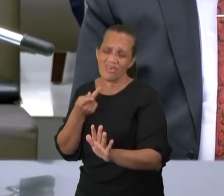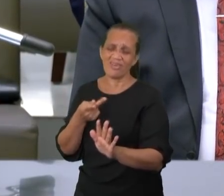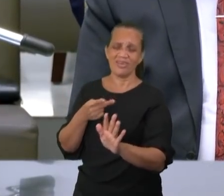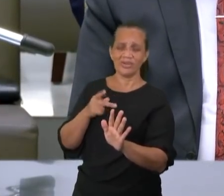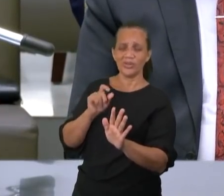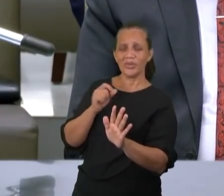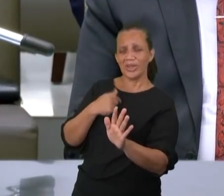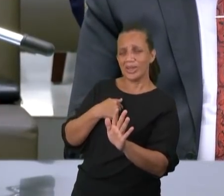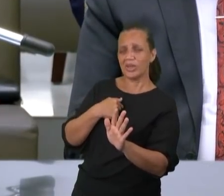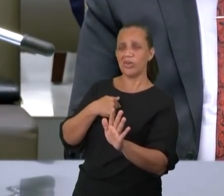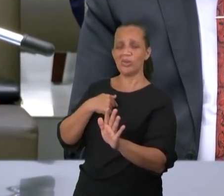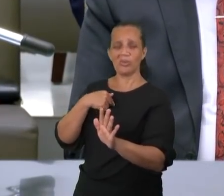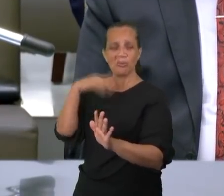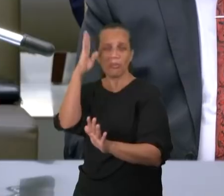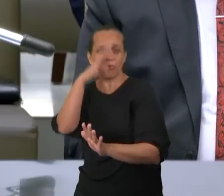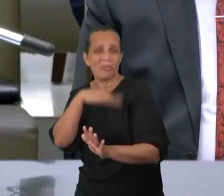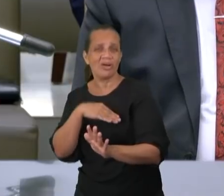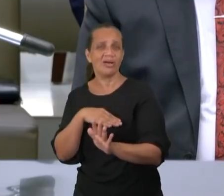Aleluia.